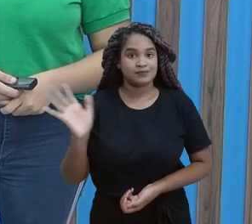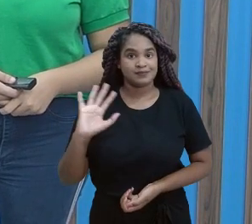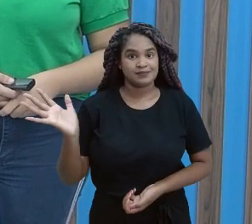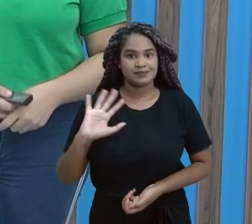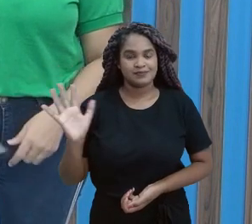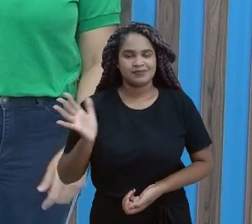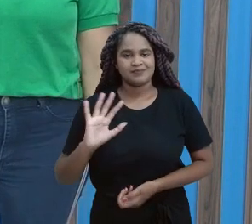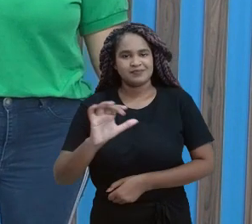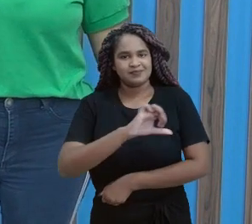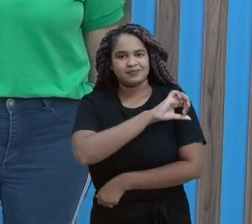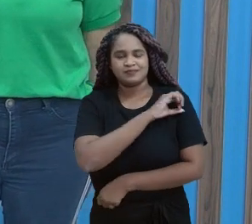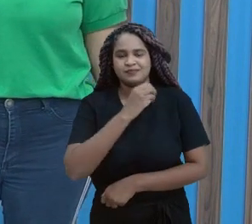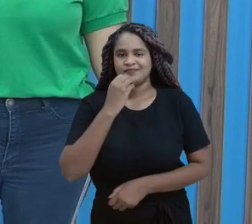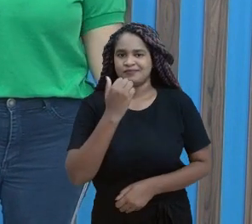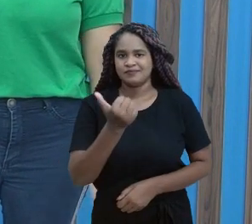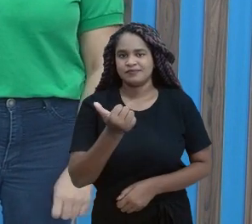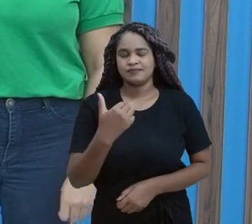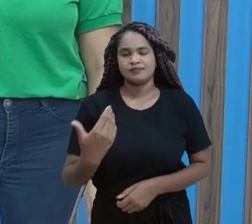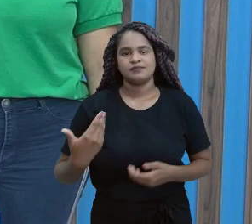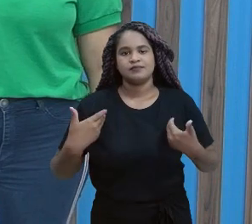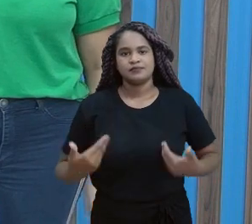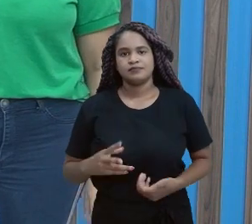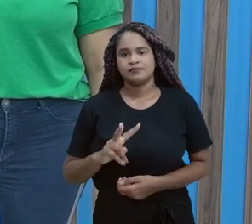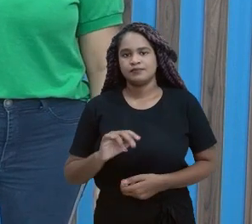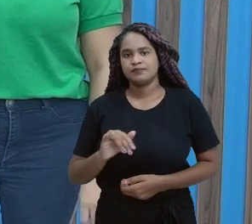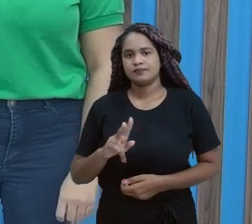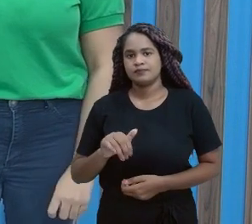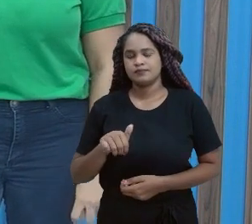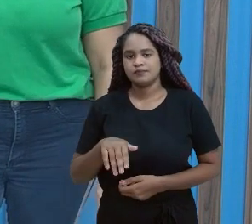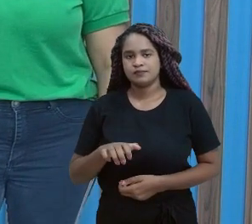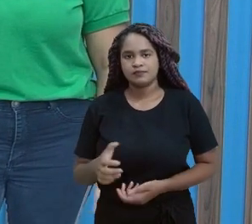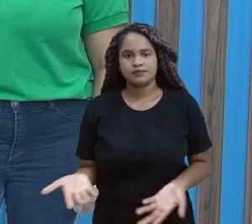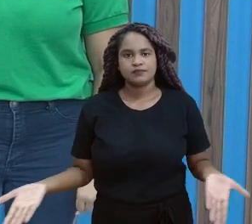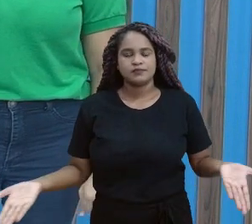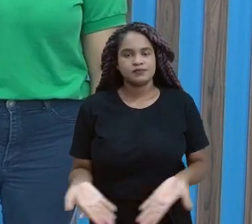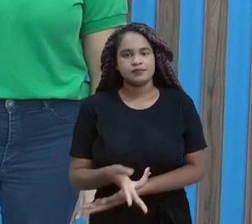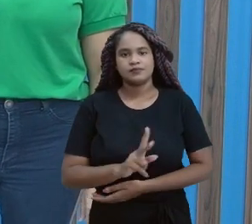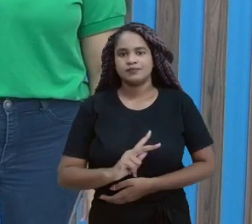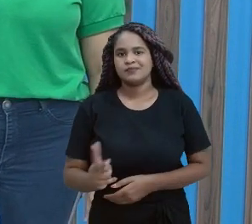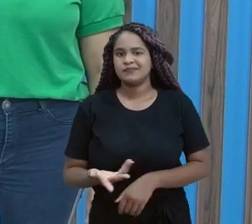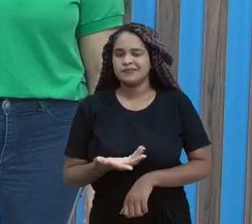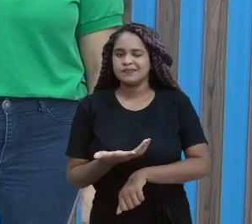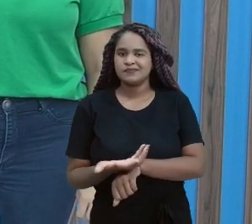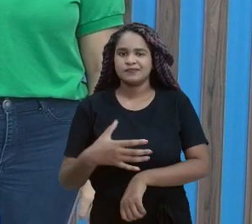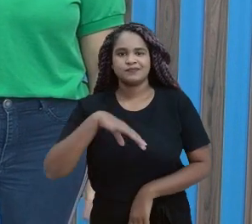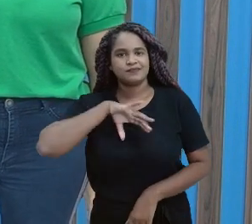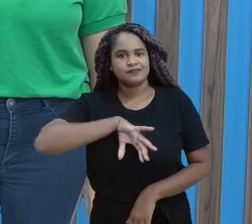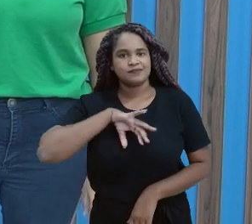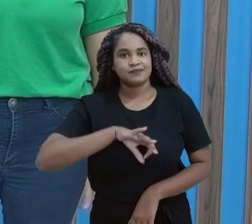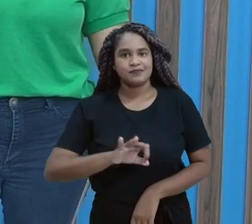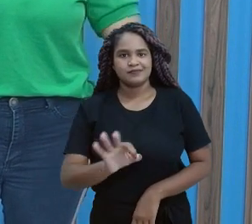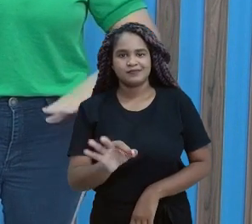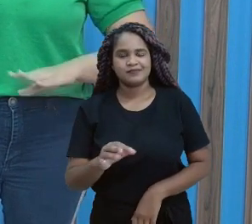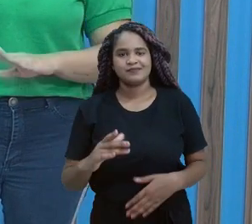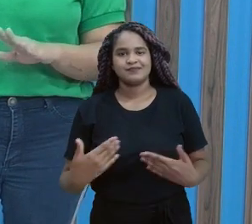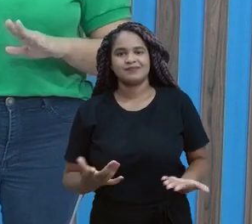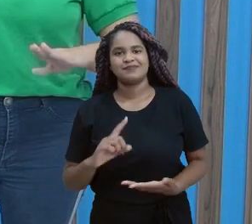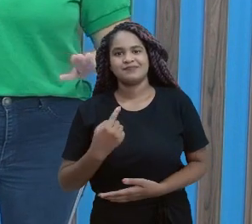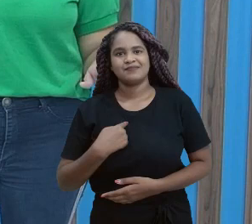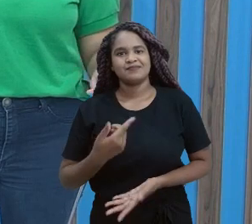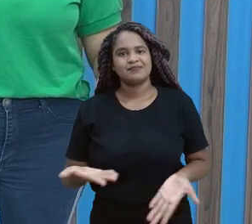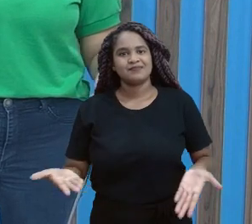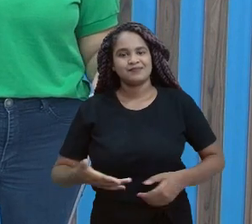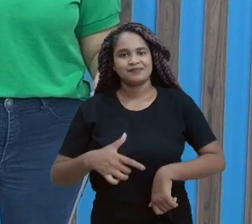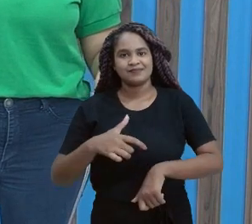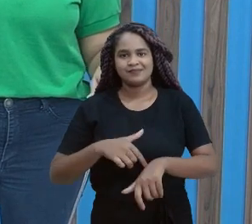Olá, nono ano, tudo bem com vocês? Eu sou Viviane Santos e hoje eu serei a sua professora de língua portuguesa, tá certo? A gente está aqui ao